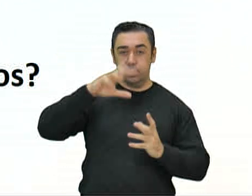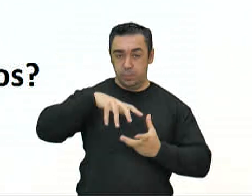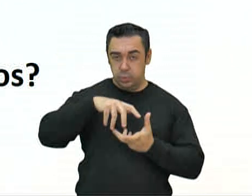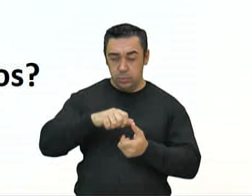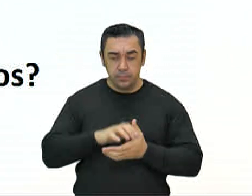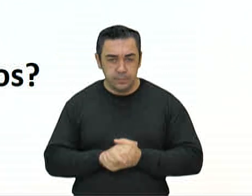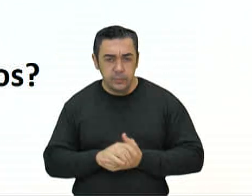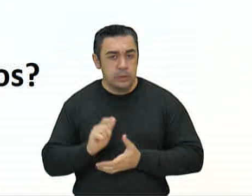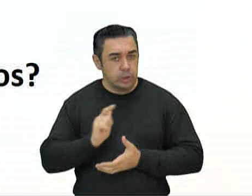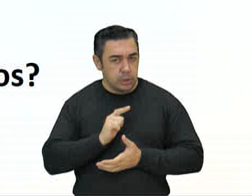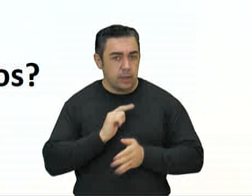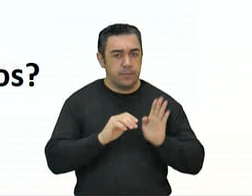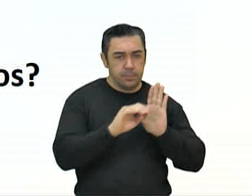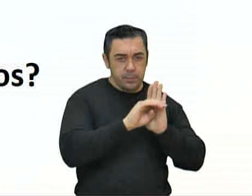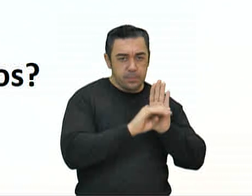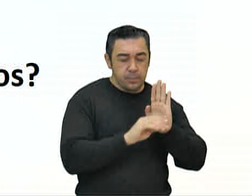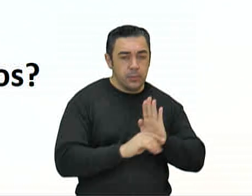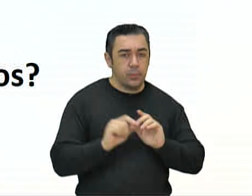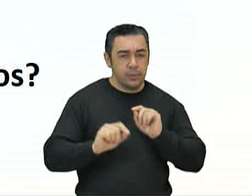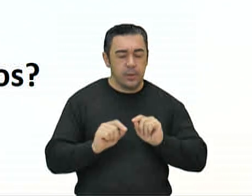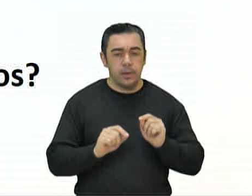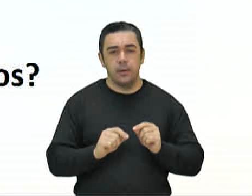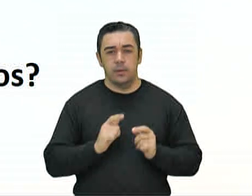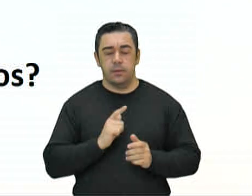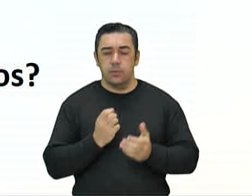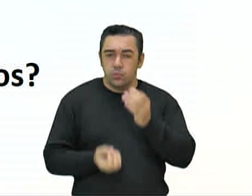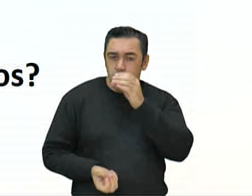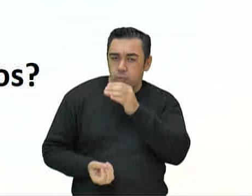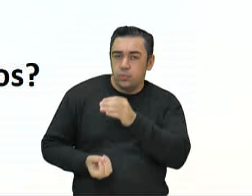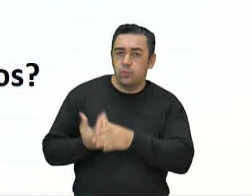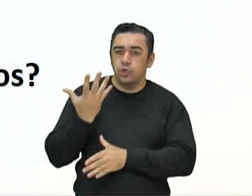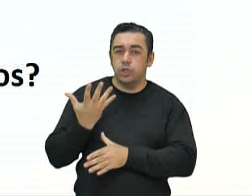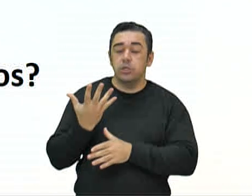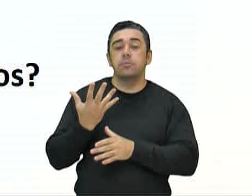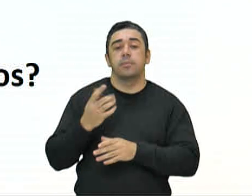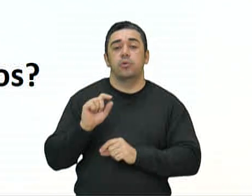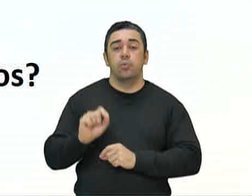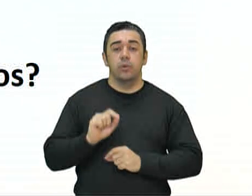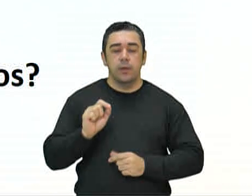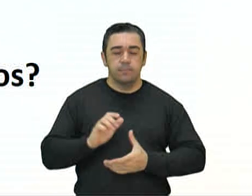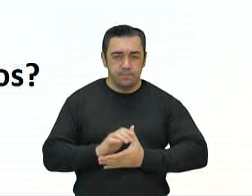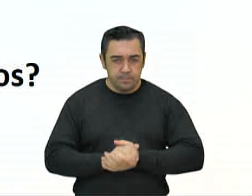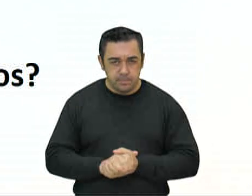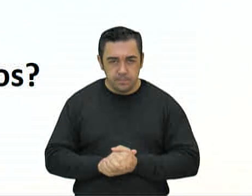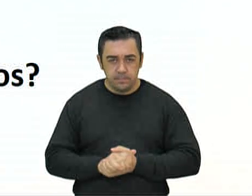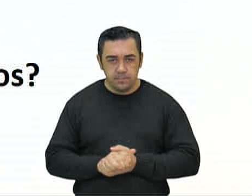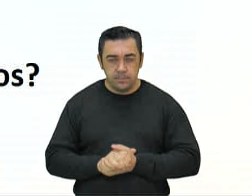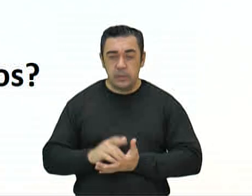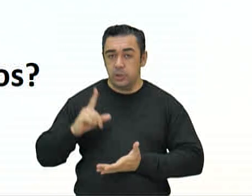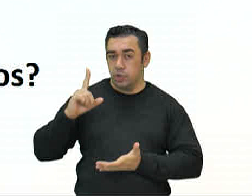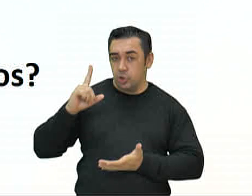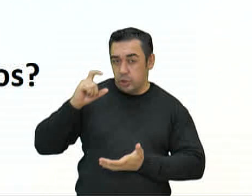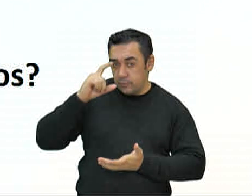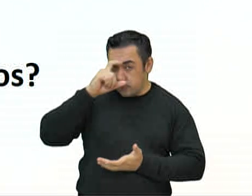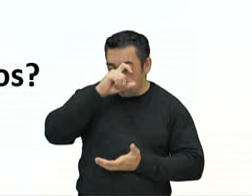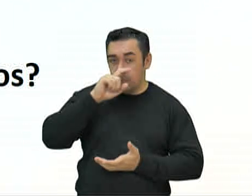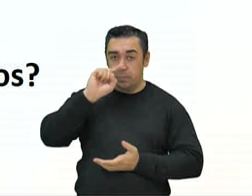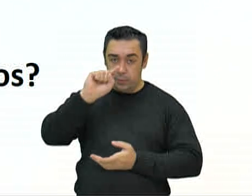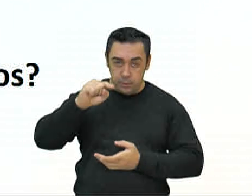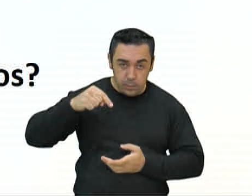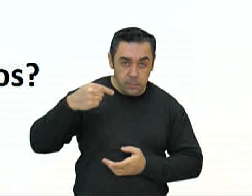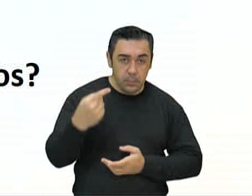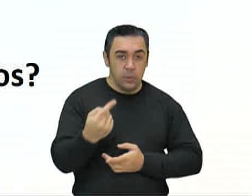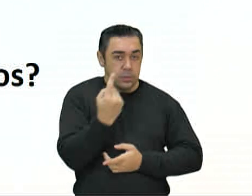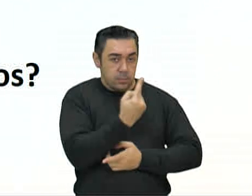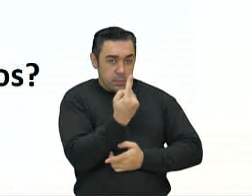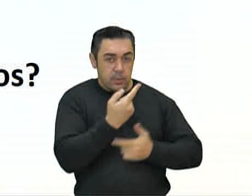condições apontadas pelos analistas para o surgimento desses sistemas são dificuldades do pós-Primeira